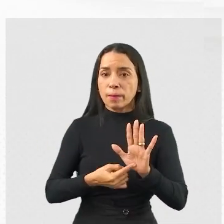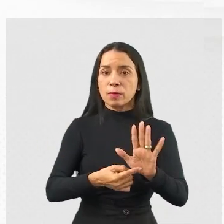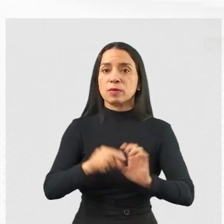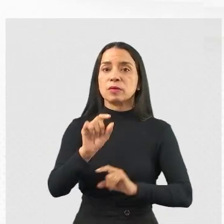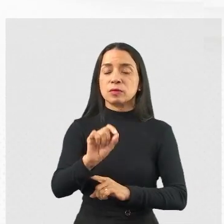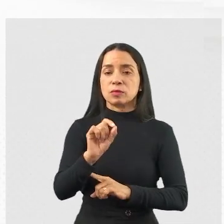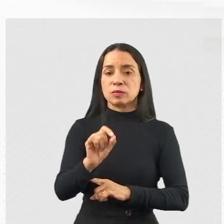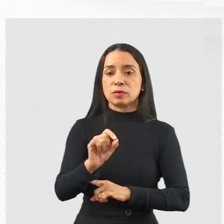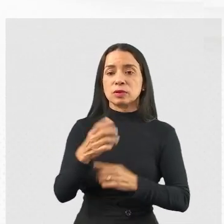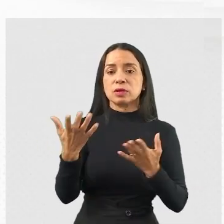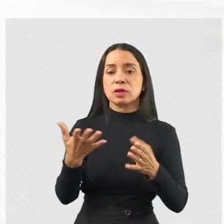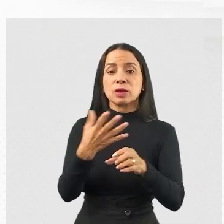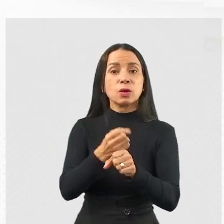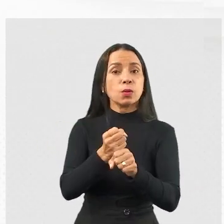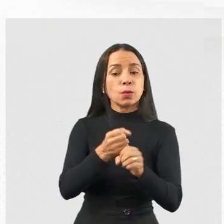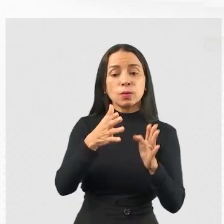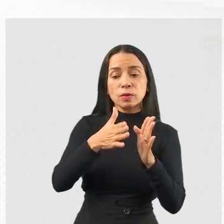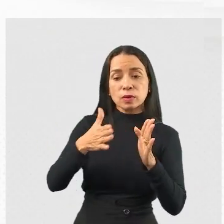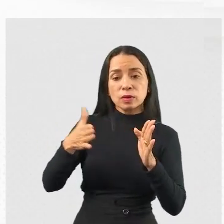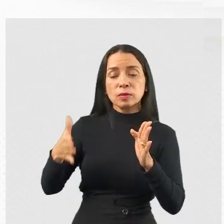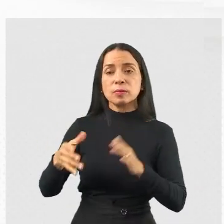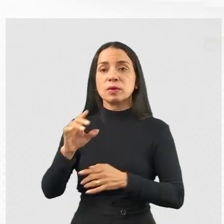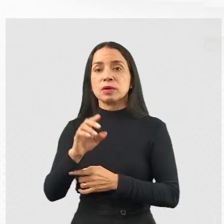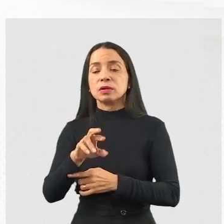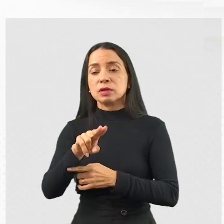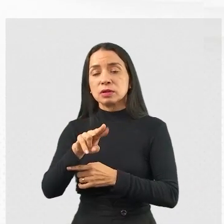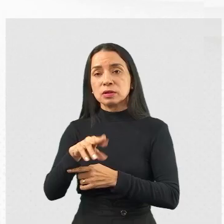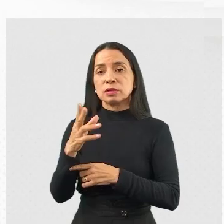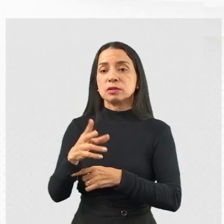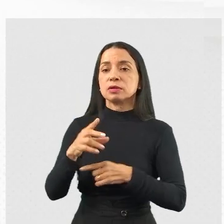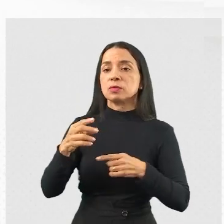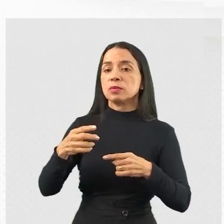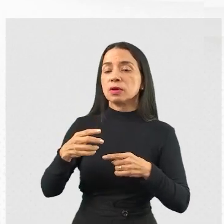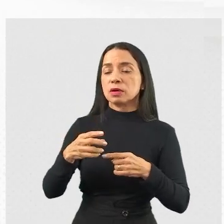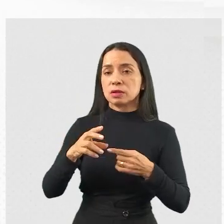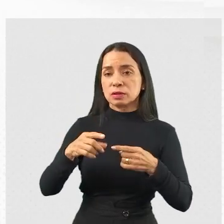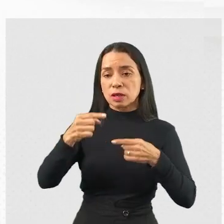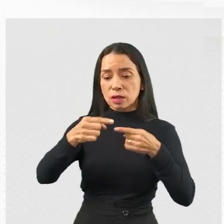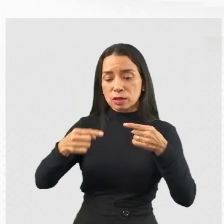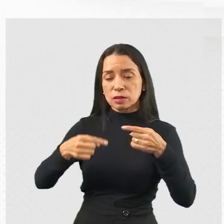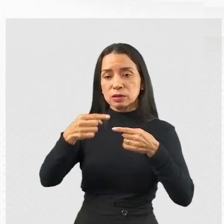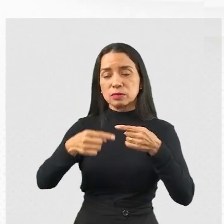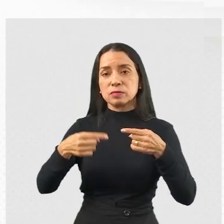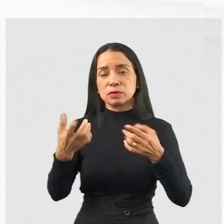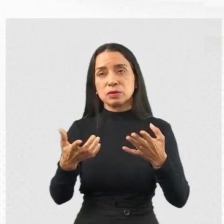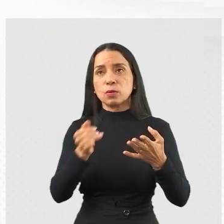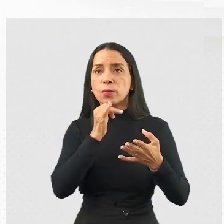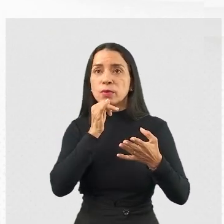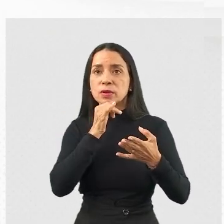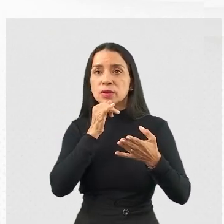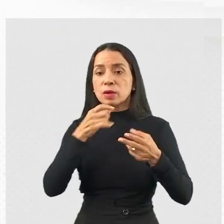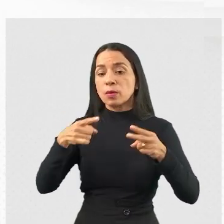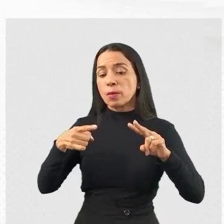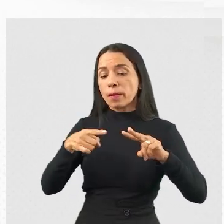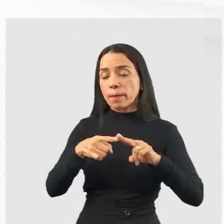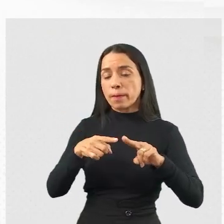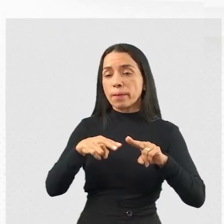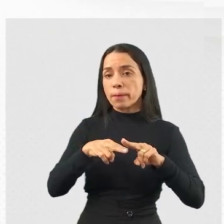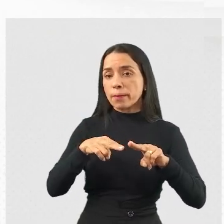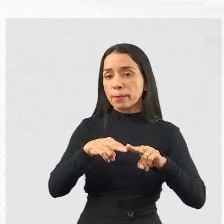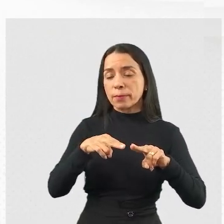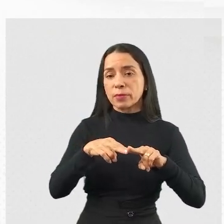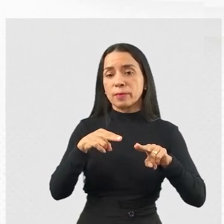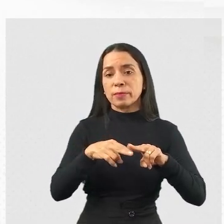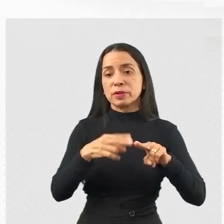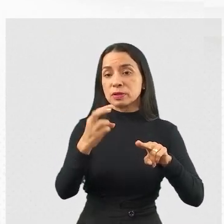quê? Em quantas partes iguais você dividiu aquele inteiro, né? Ah, eu dividi uma pizza em 8 fatias. Então,